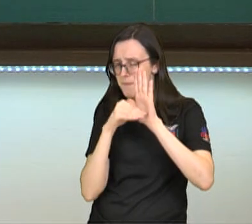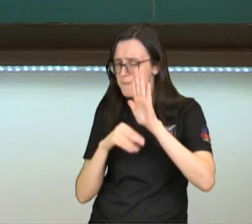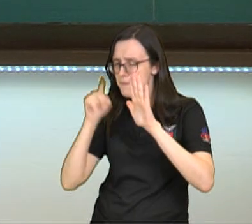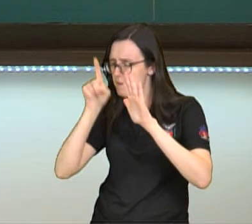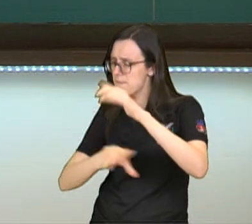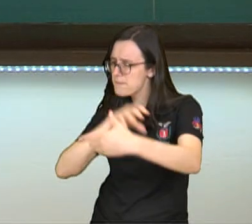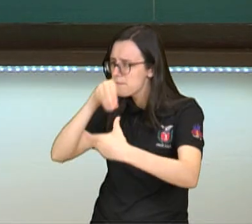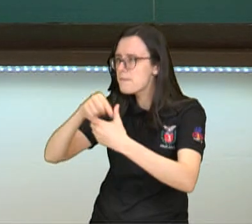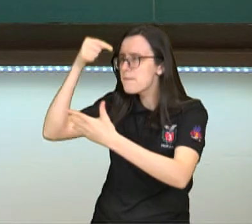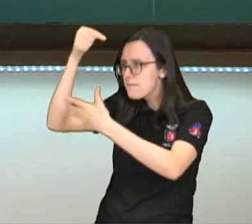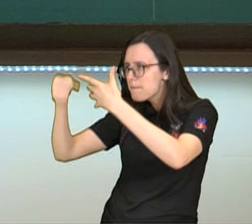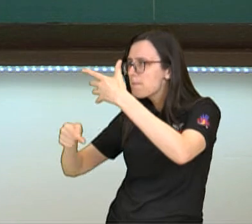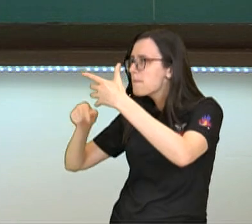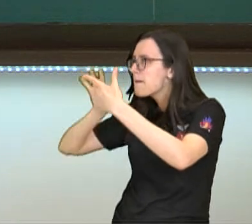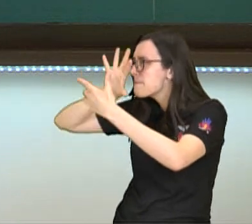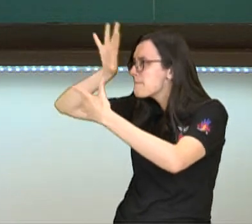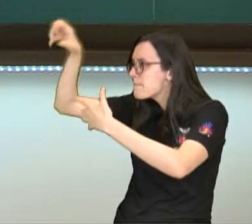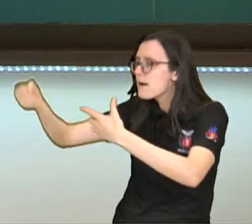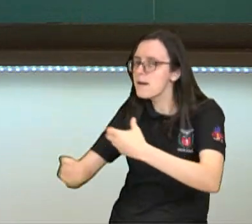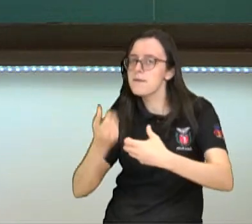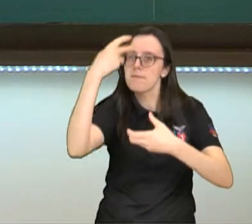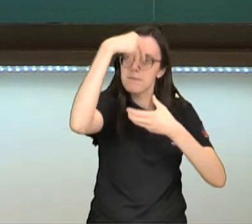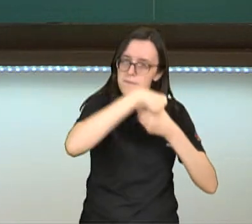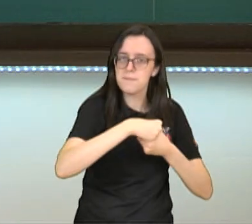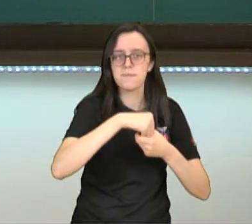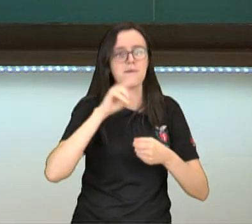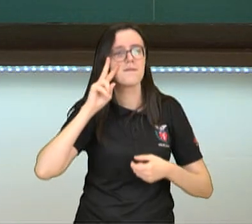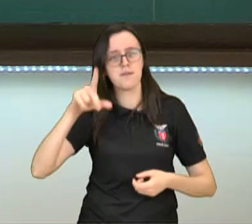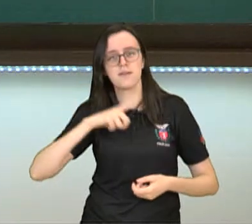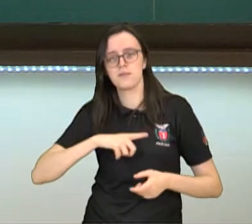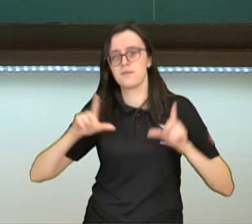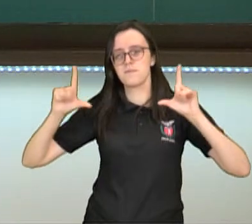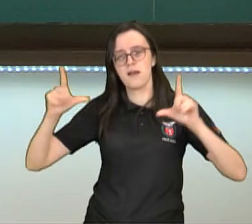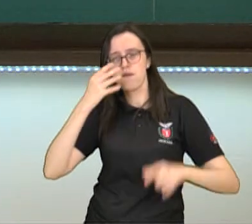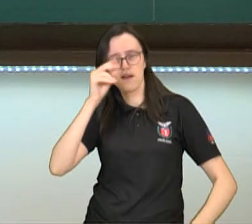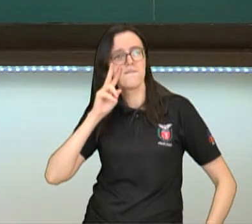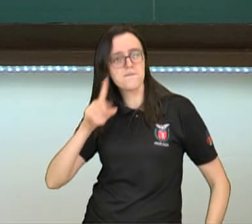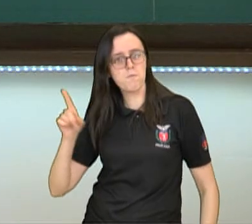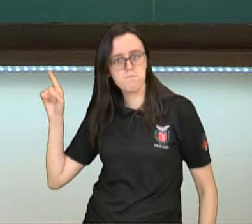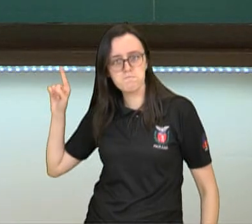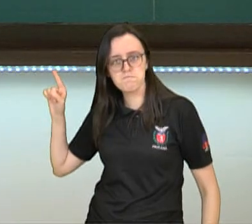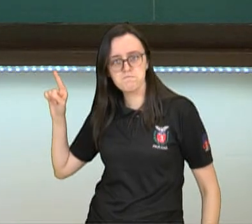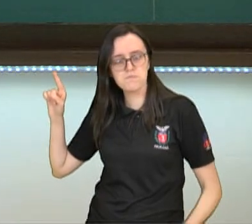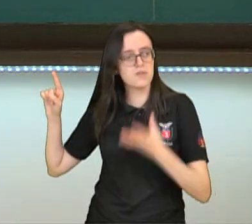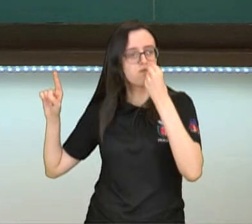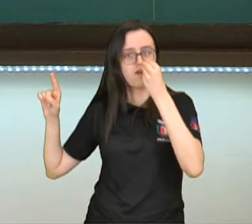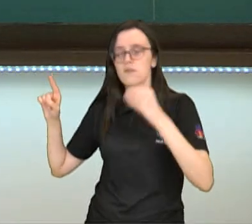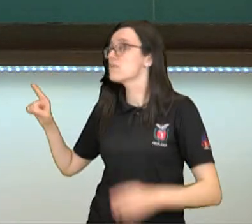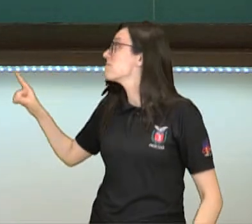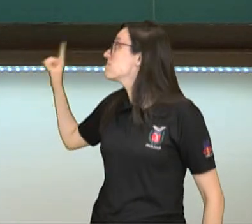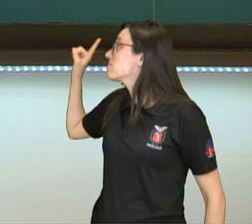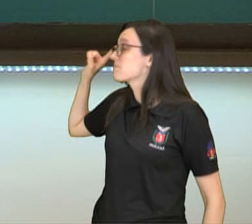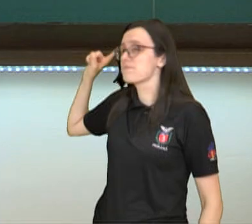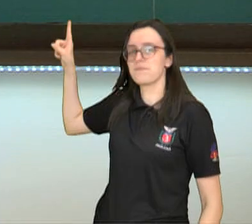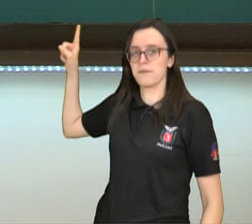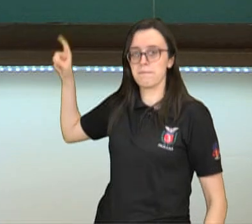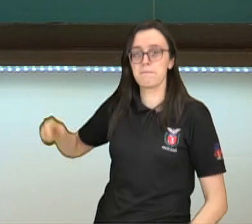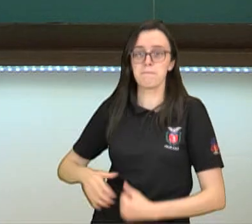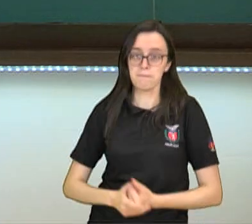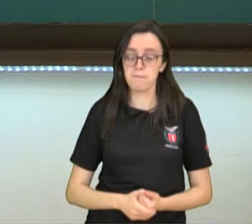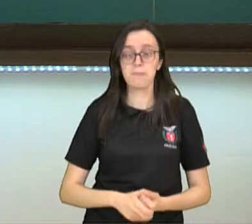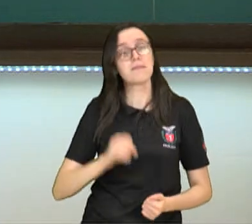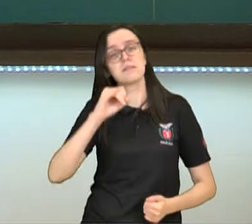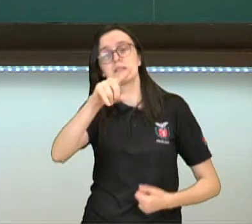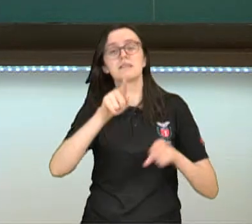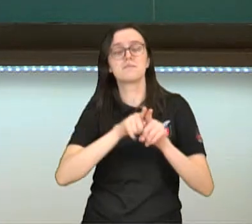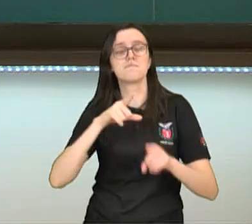incorporando esses elementos da bachata. Então, a gente tem até a foto aqui do Gustavo Lima nesse álbum dele, nessa capa de álbum dele, O Embaixador. E se